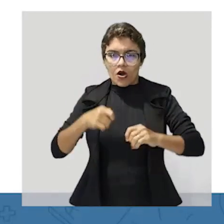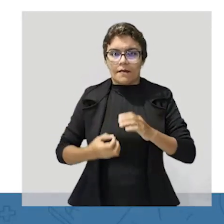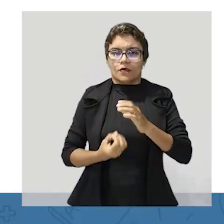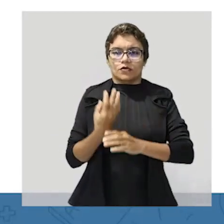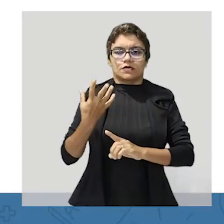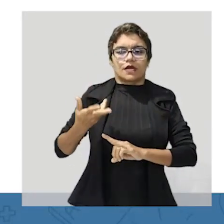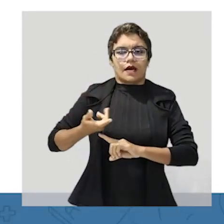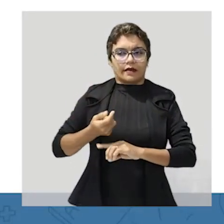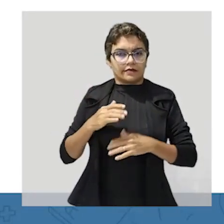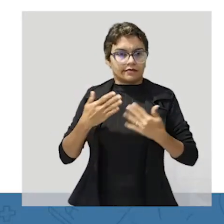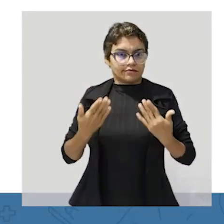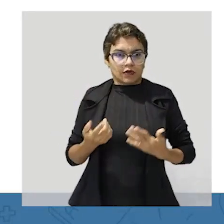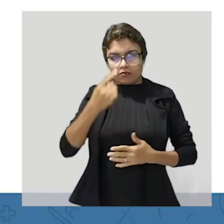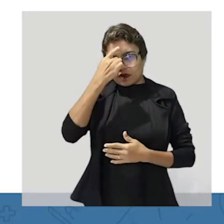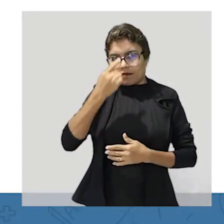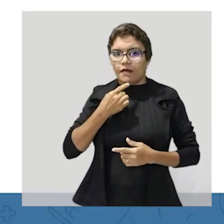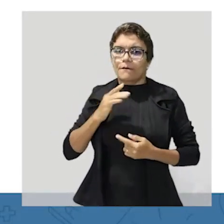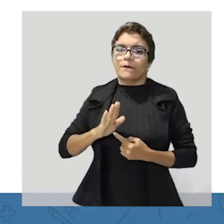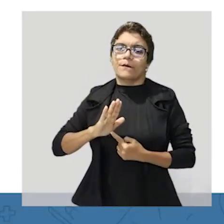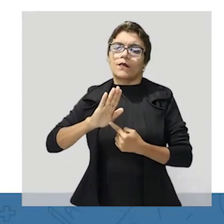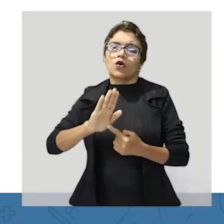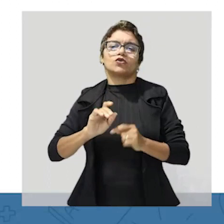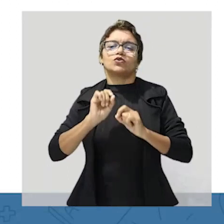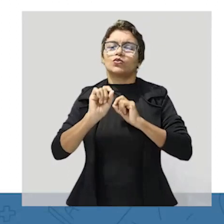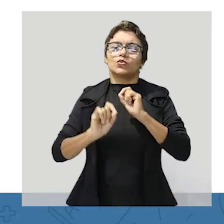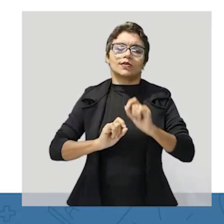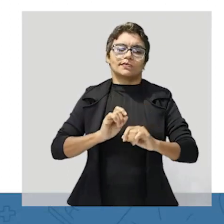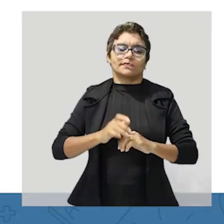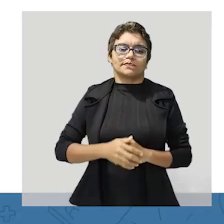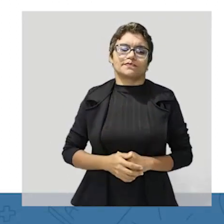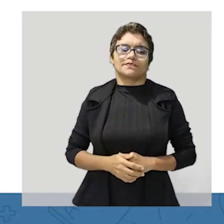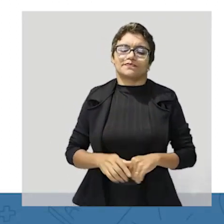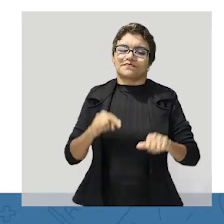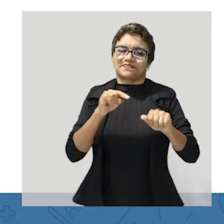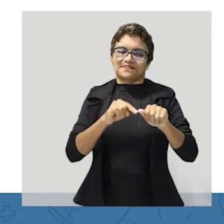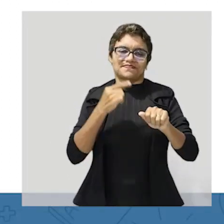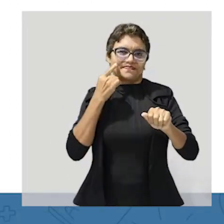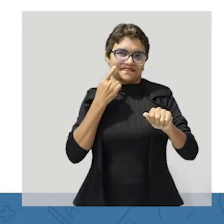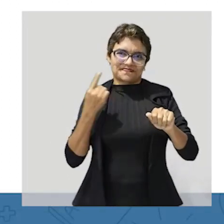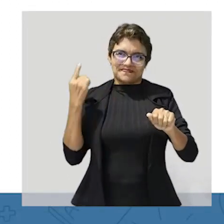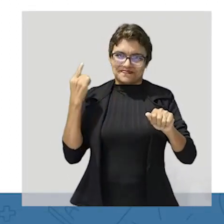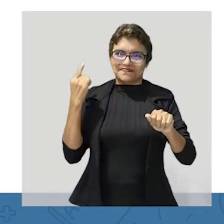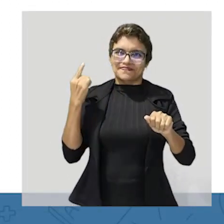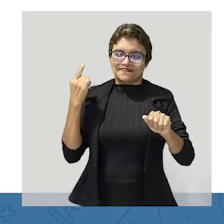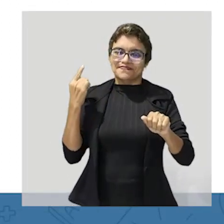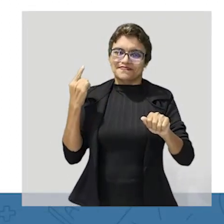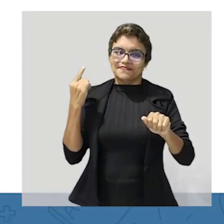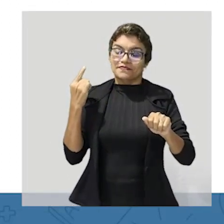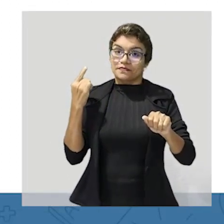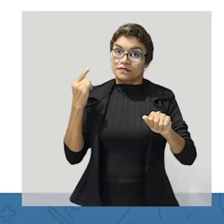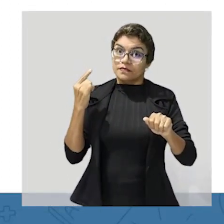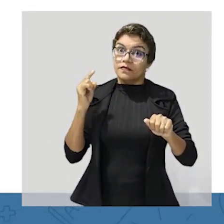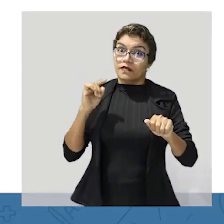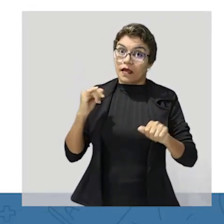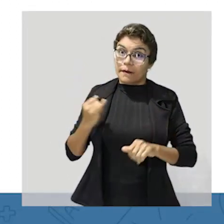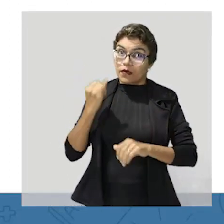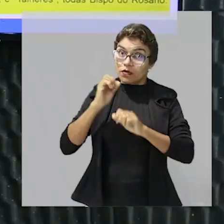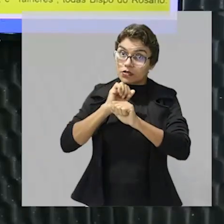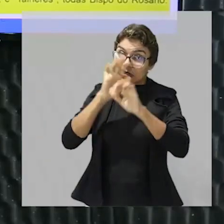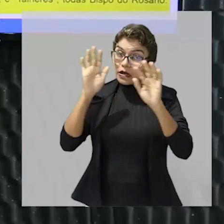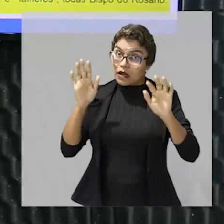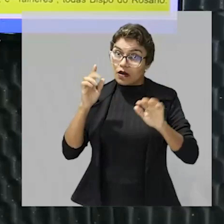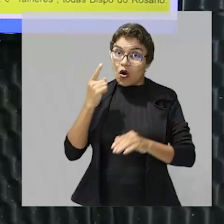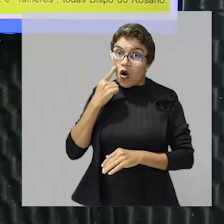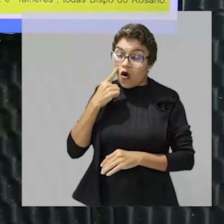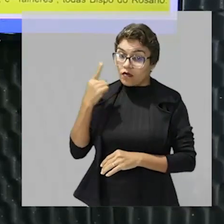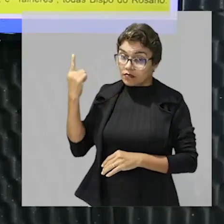nesse caso da arte contemporânea, Bispo do Rosário trabalhava com instalações. Deixar claro, quando eu volto à imagem,